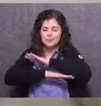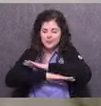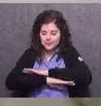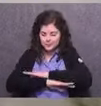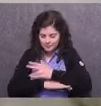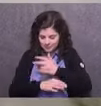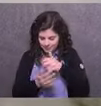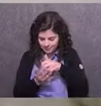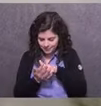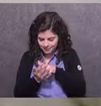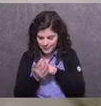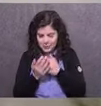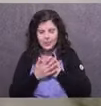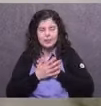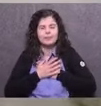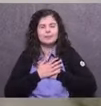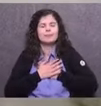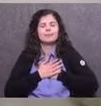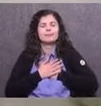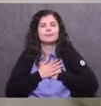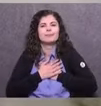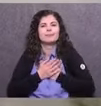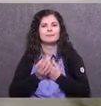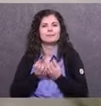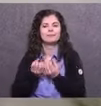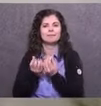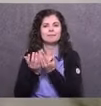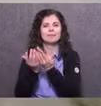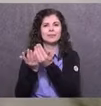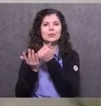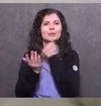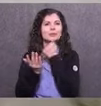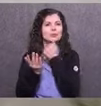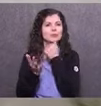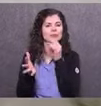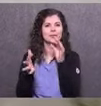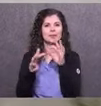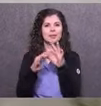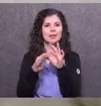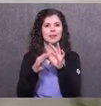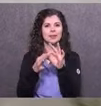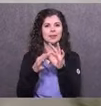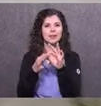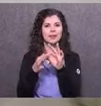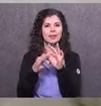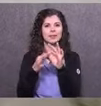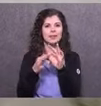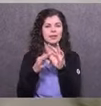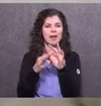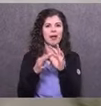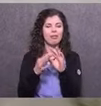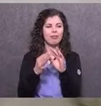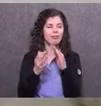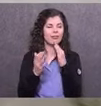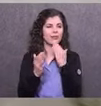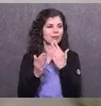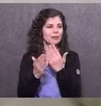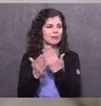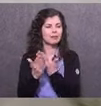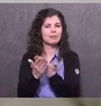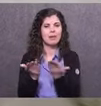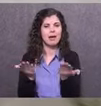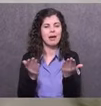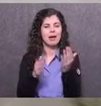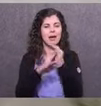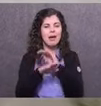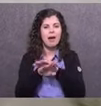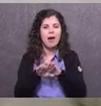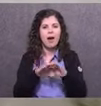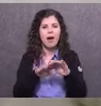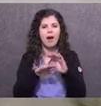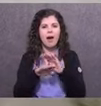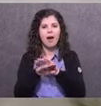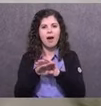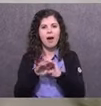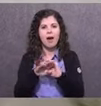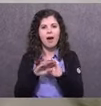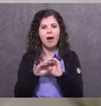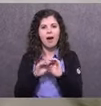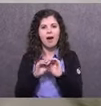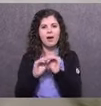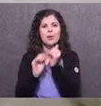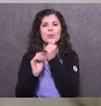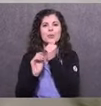Esta devoção fazia parte o exercício de confortar e consolar